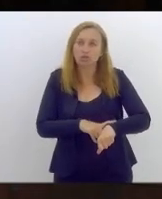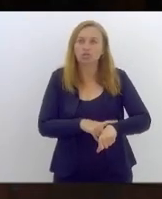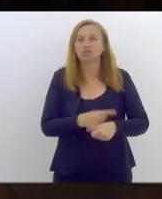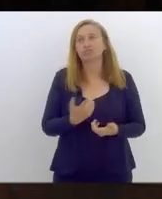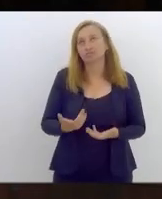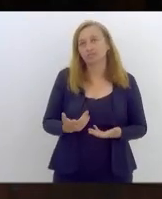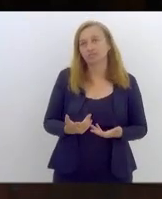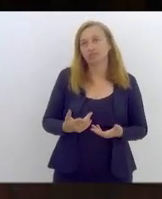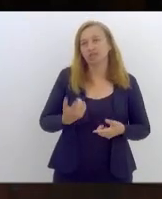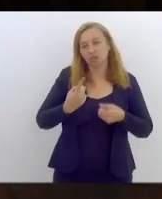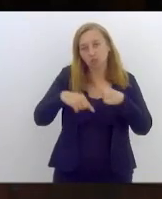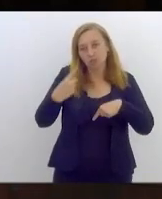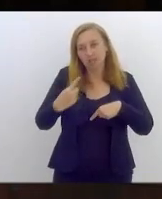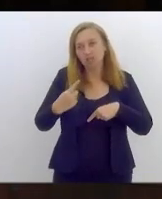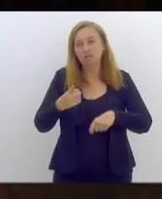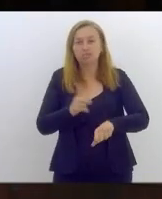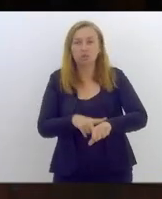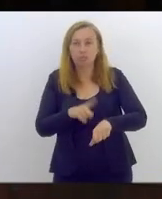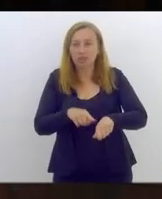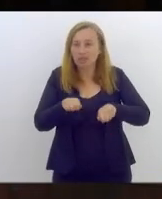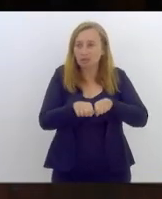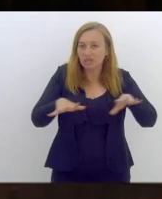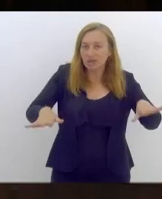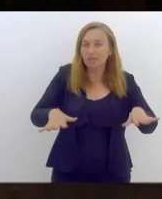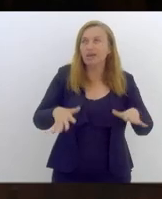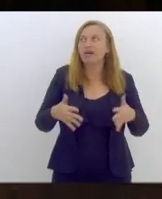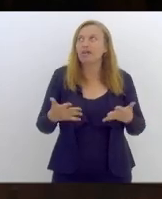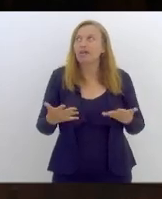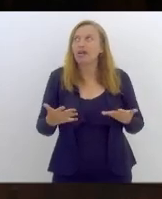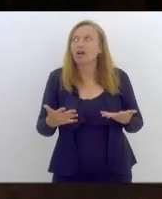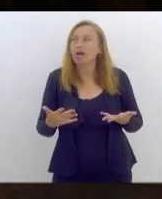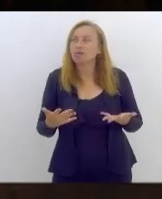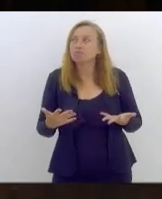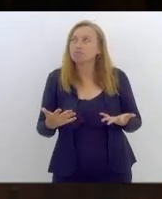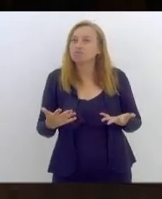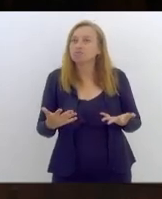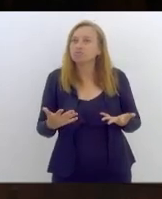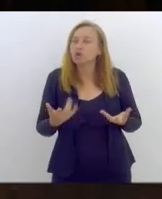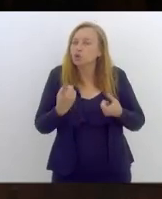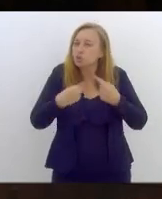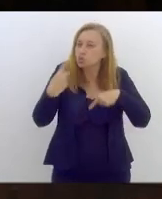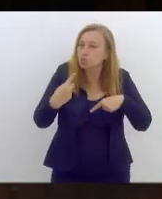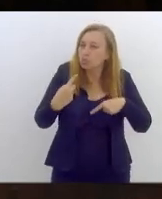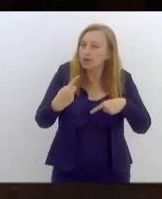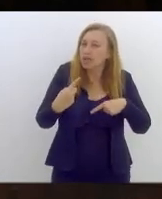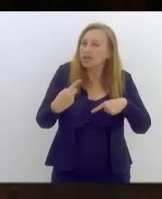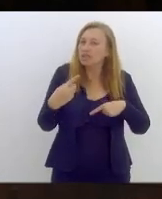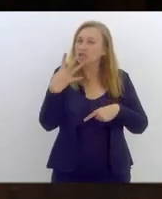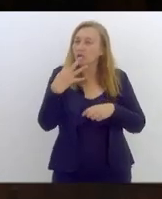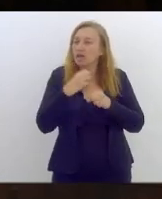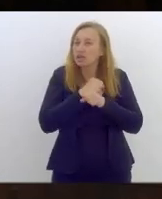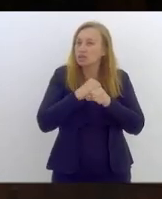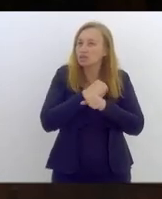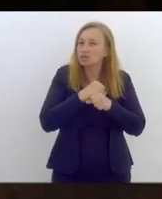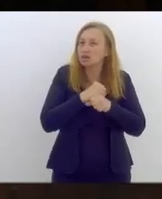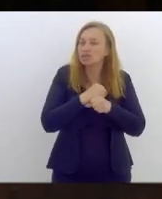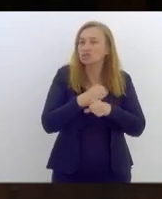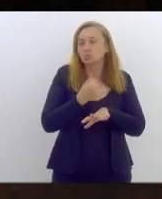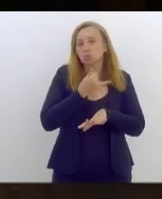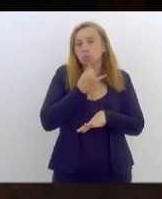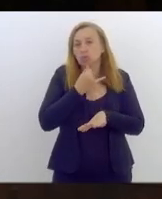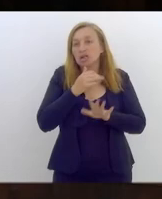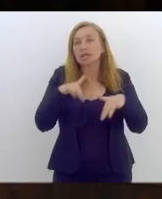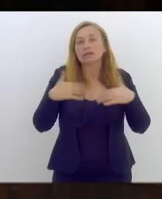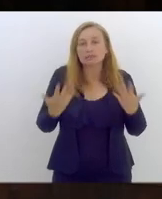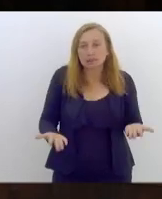está superando esse momento da pandemia, quando a gente supera esses 4 anos de horror.